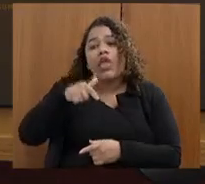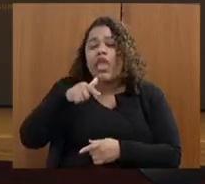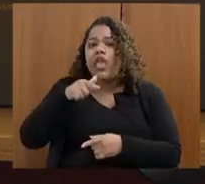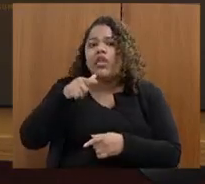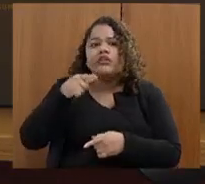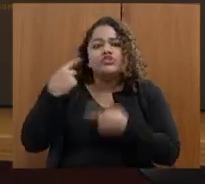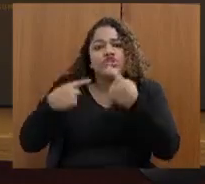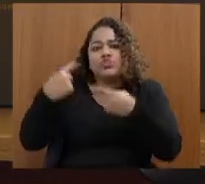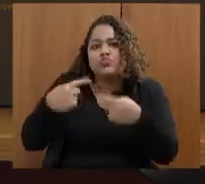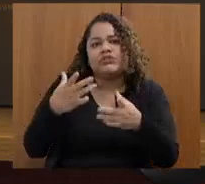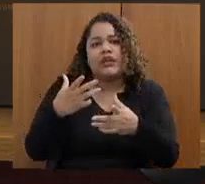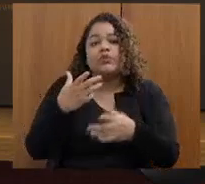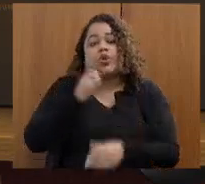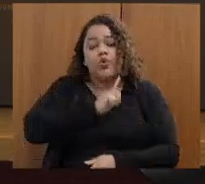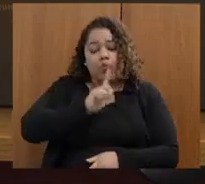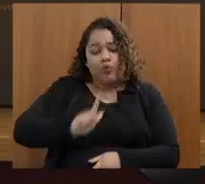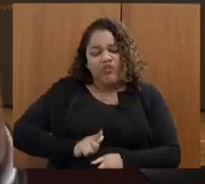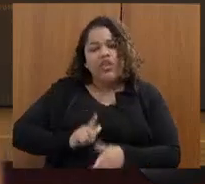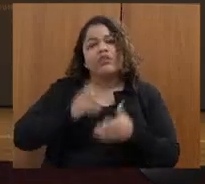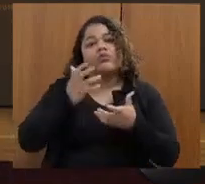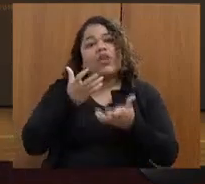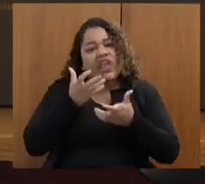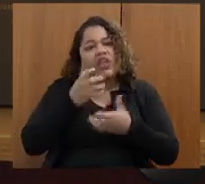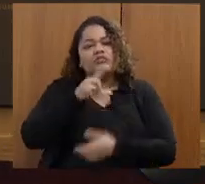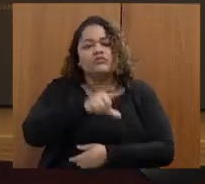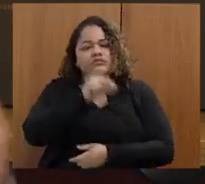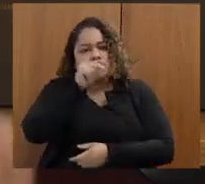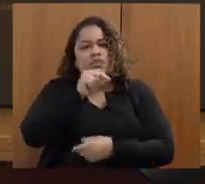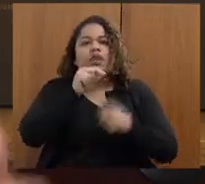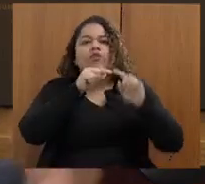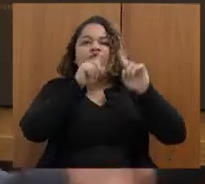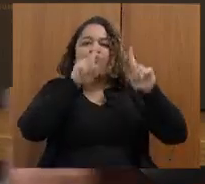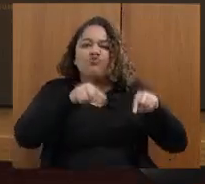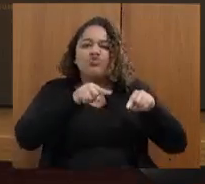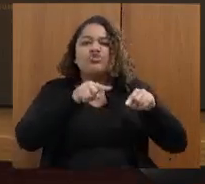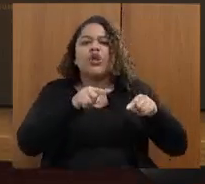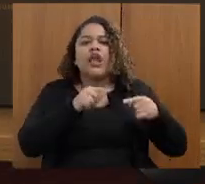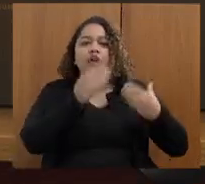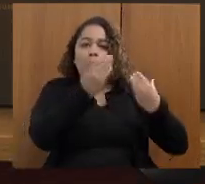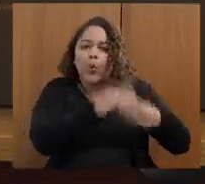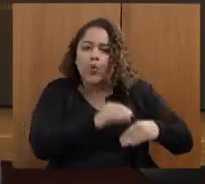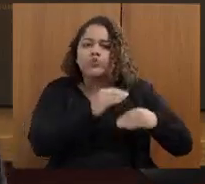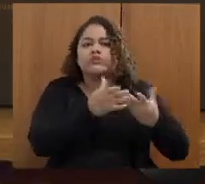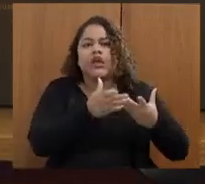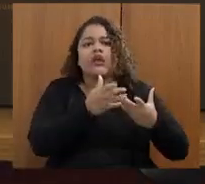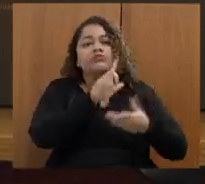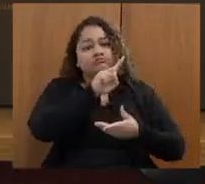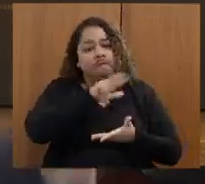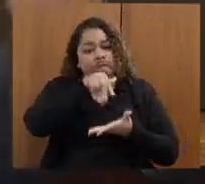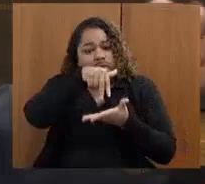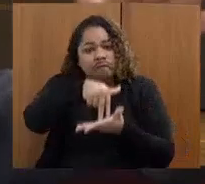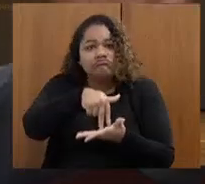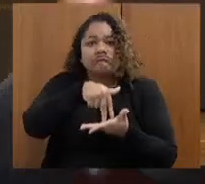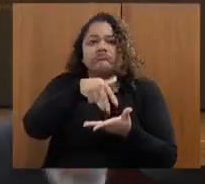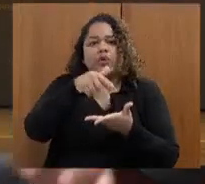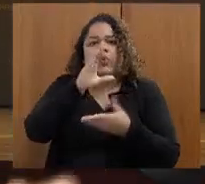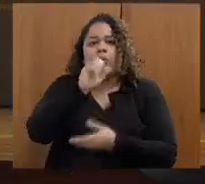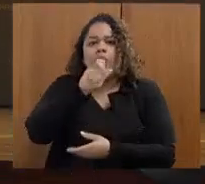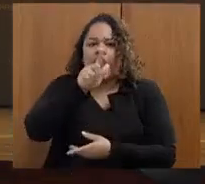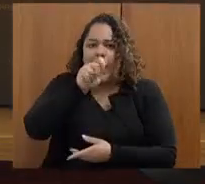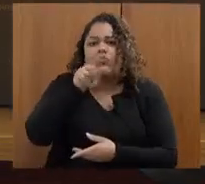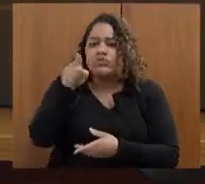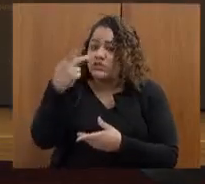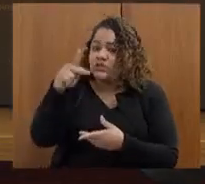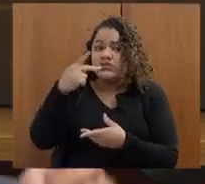e o governador quis que o funcionário efetivo tivesse a frente do cargo só tá dando um show aí para poder